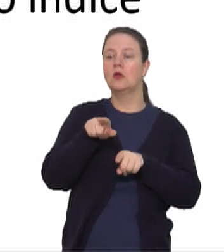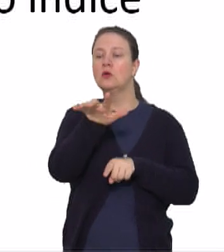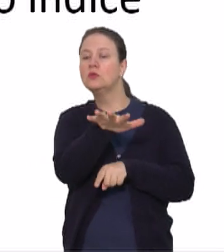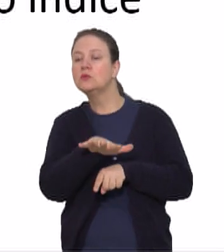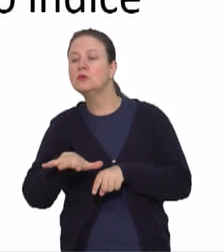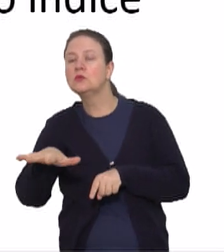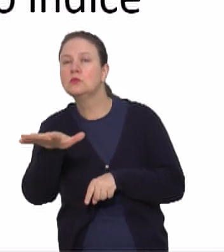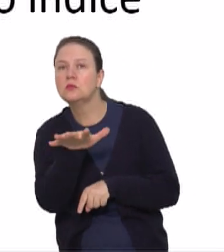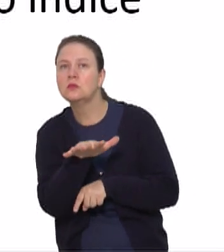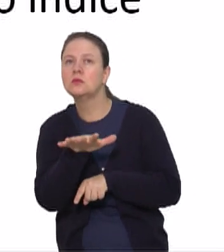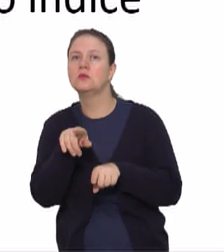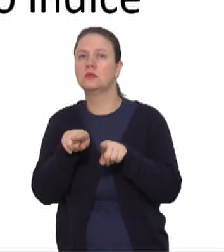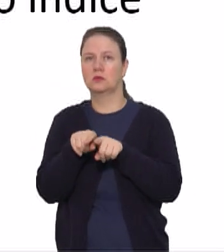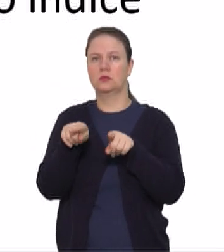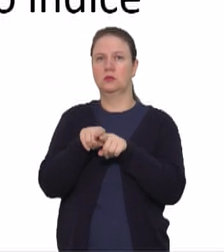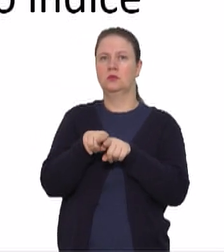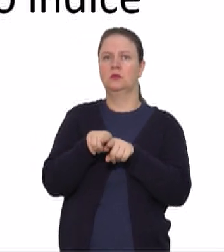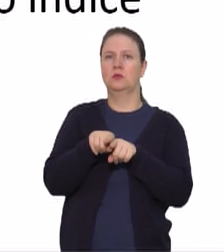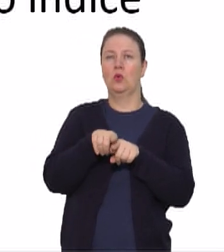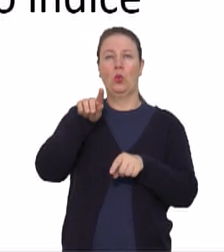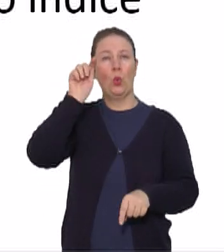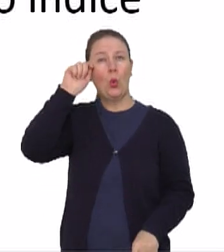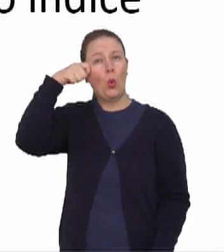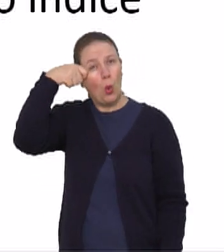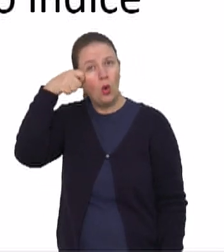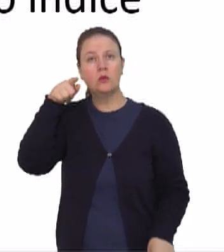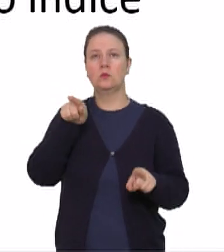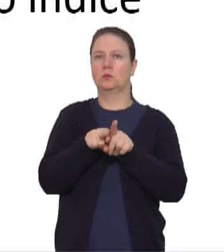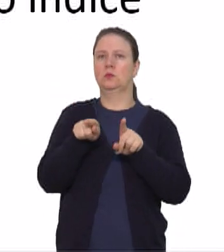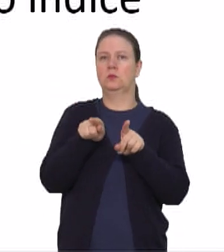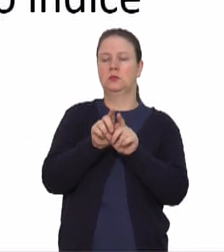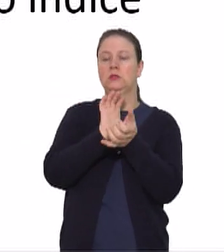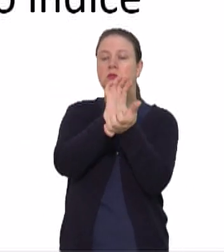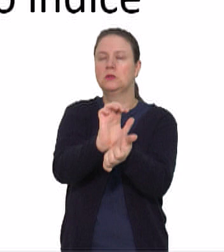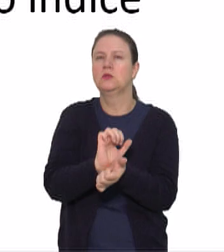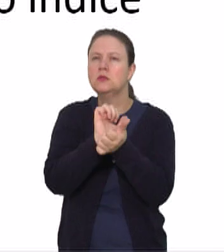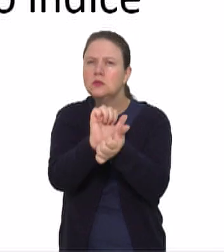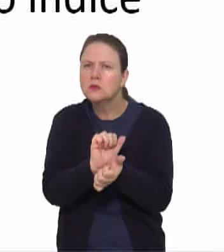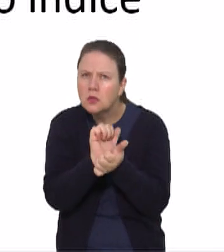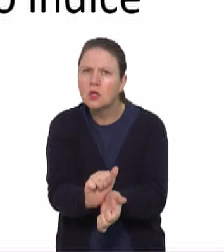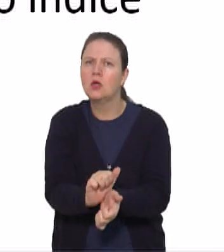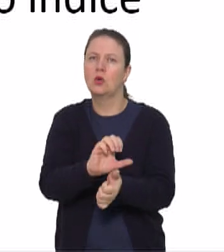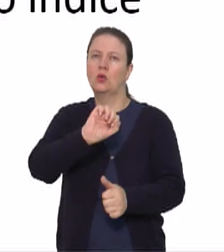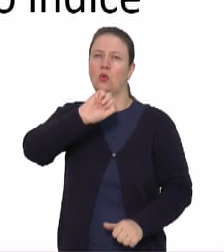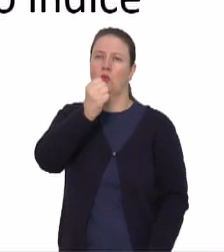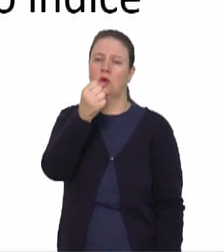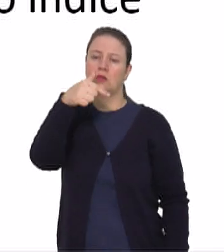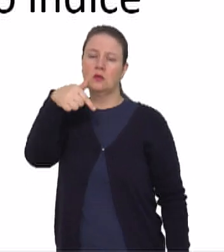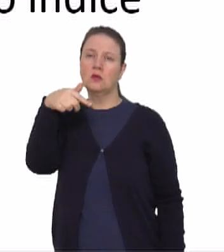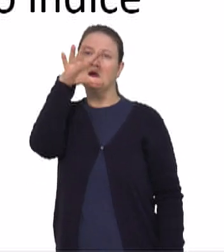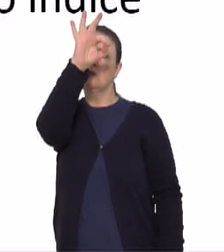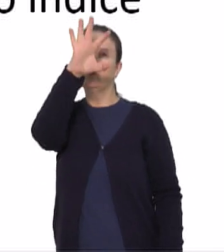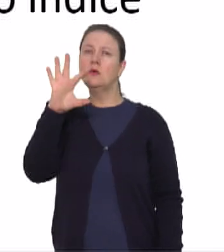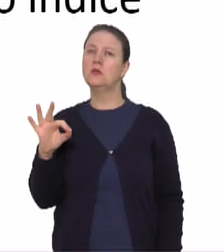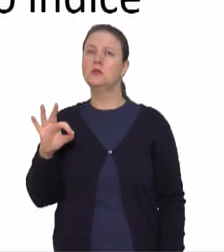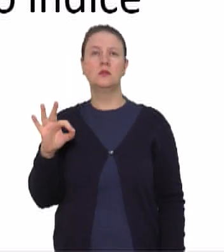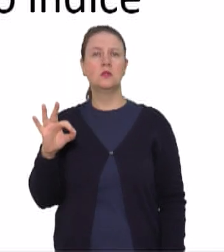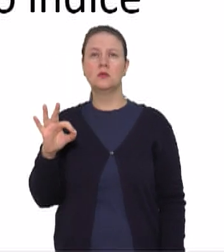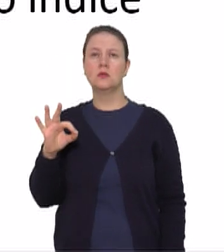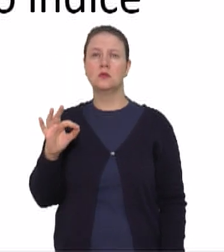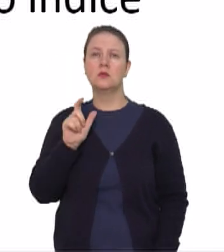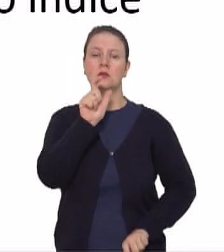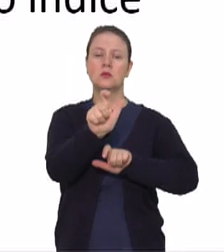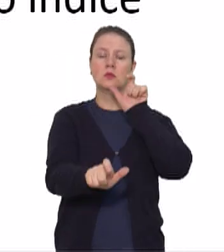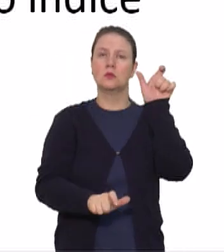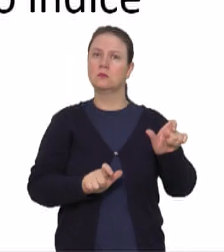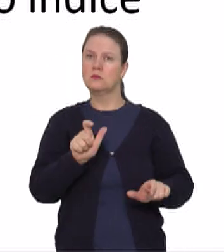população de São Domingos, enquanto os negros ou escravizados compunham 87% do total. Então,